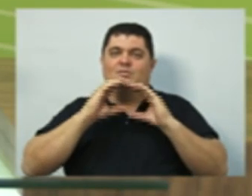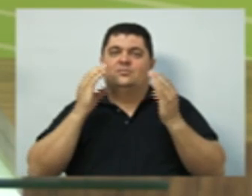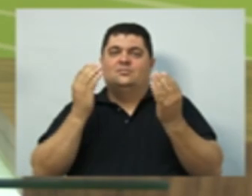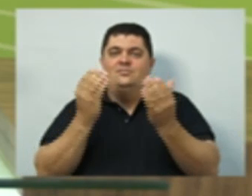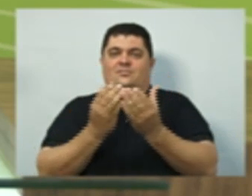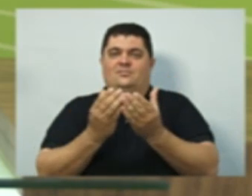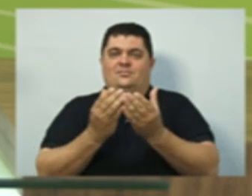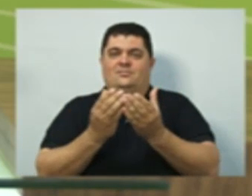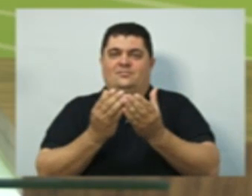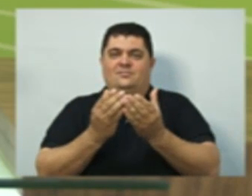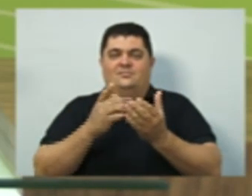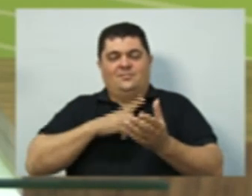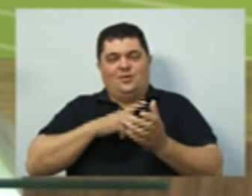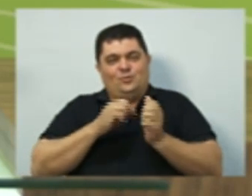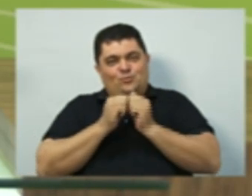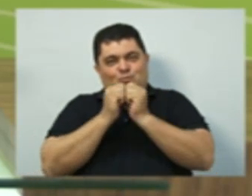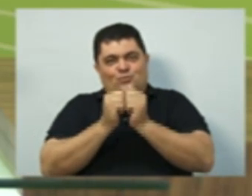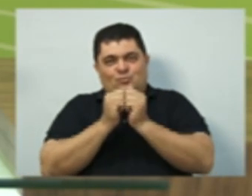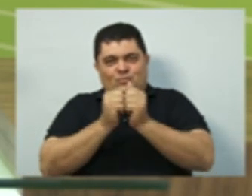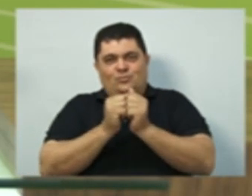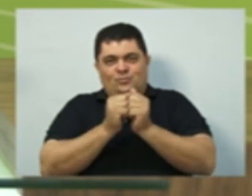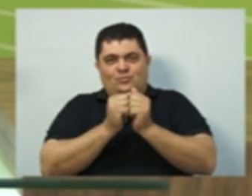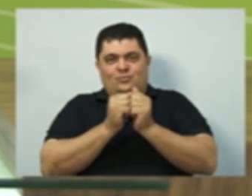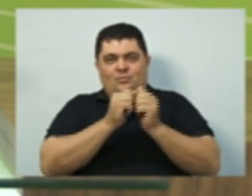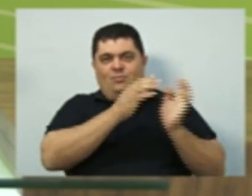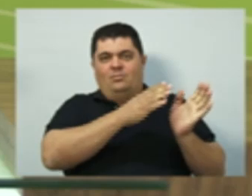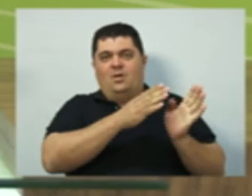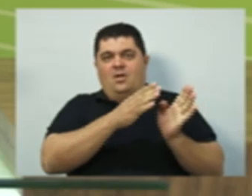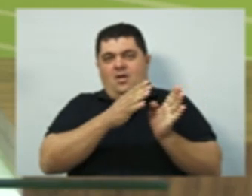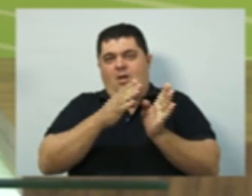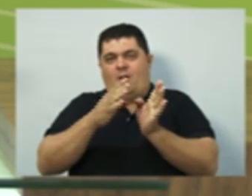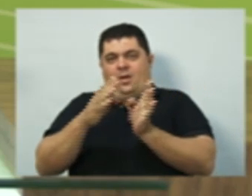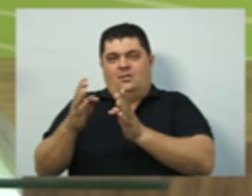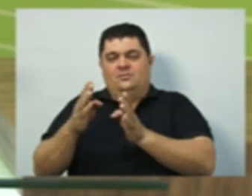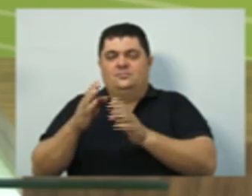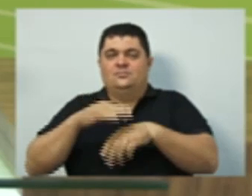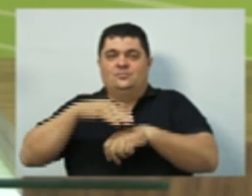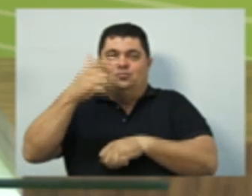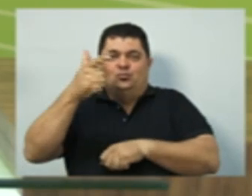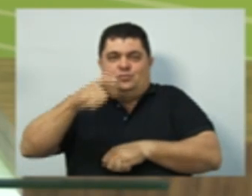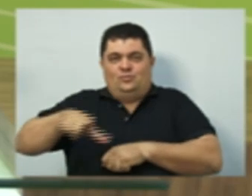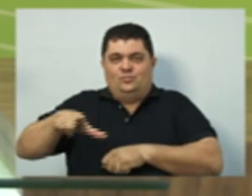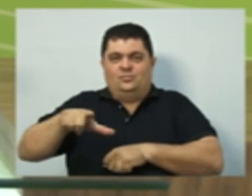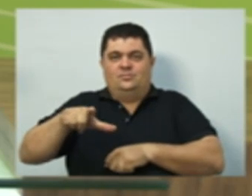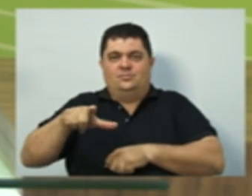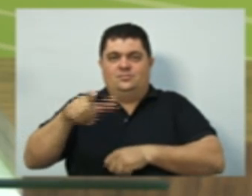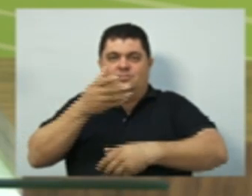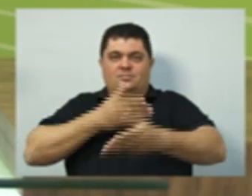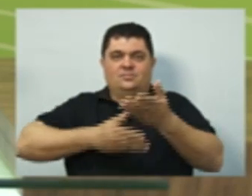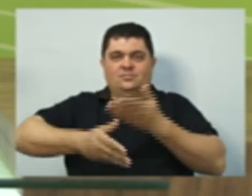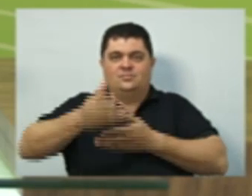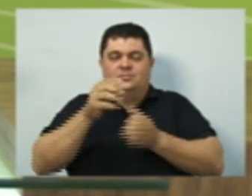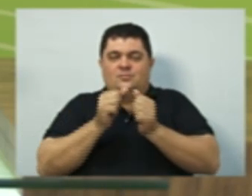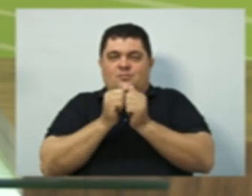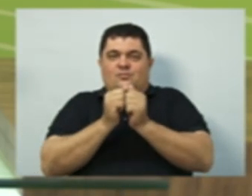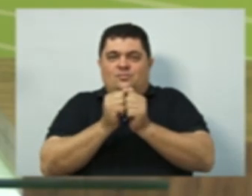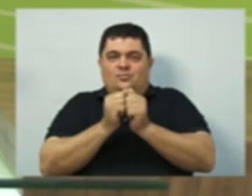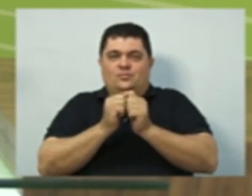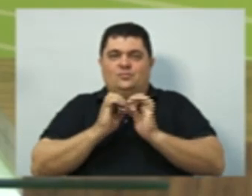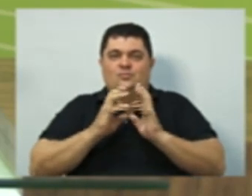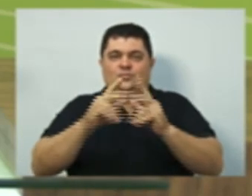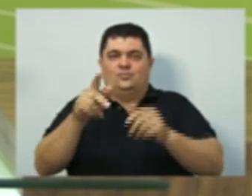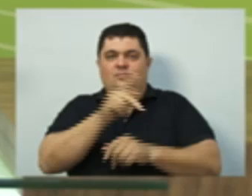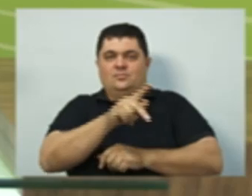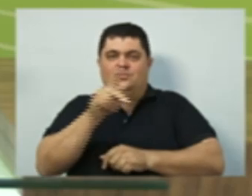cooperativismo e estaremos todos juntos ao longo desse percurso e mais uma vez também enfatizando a presença e a participação de todos